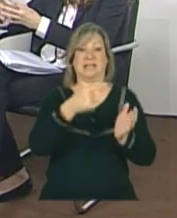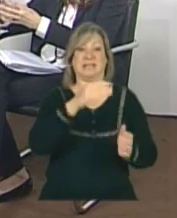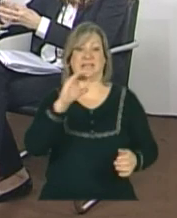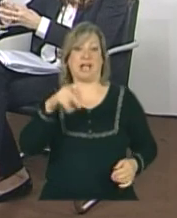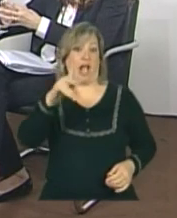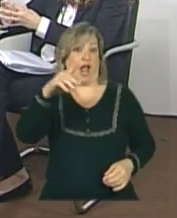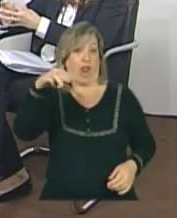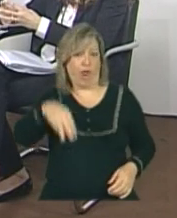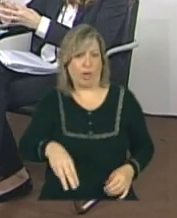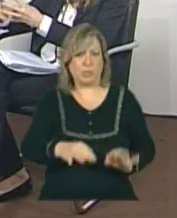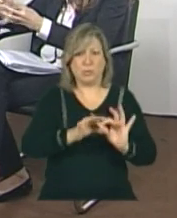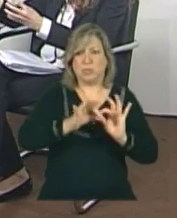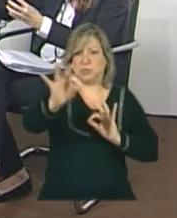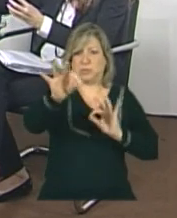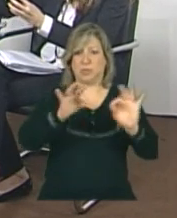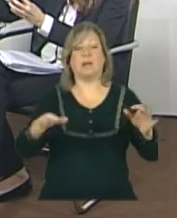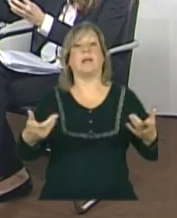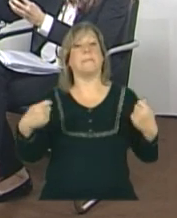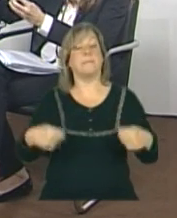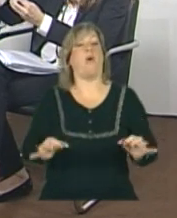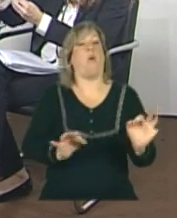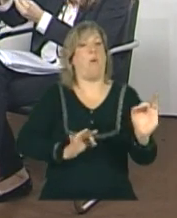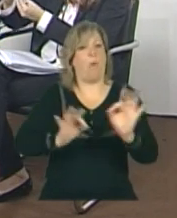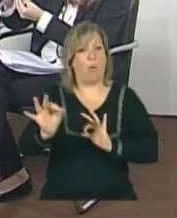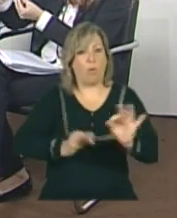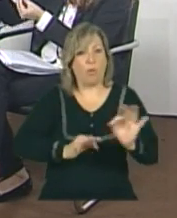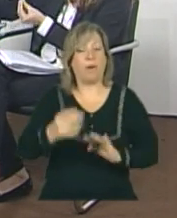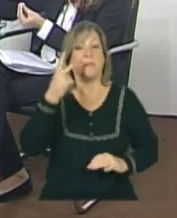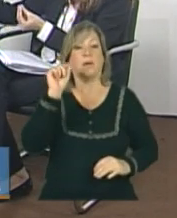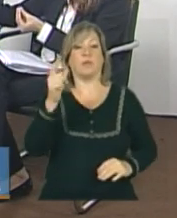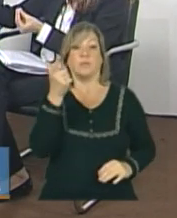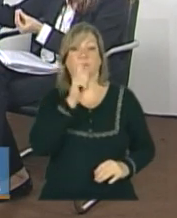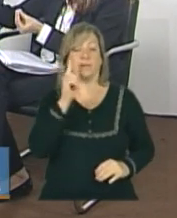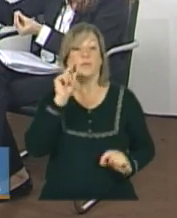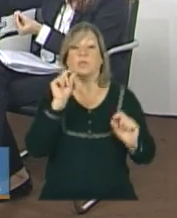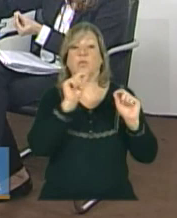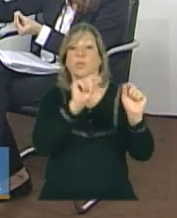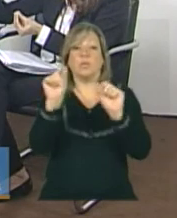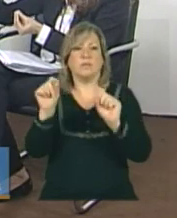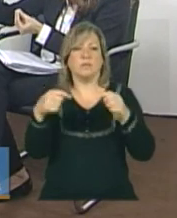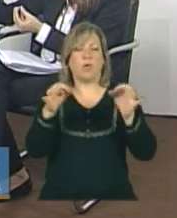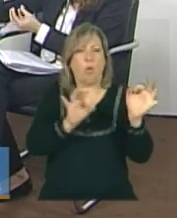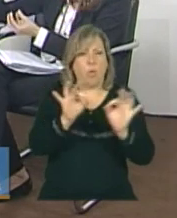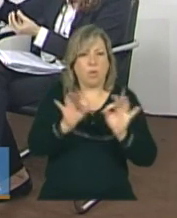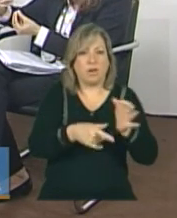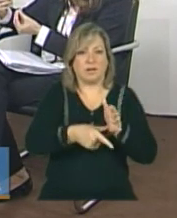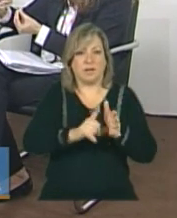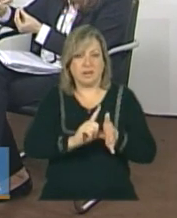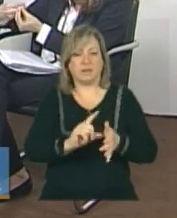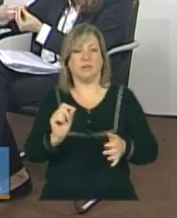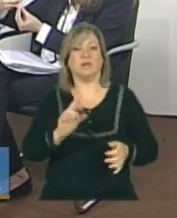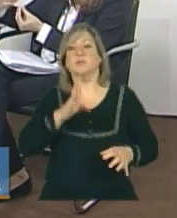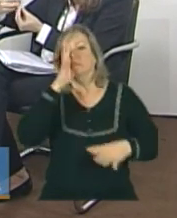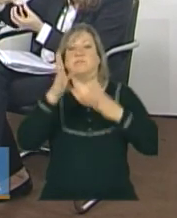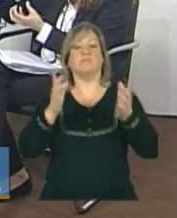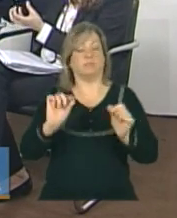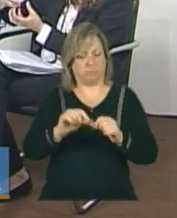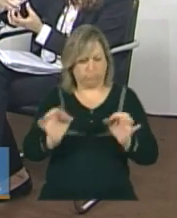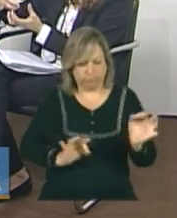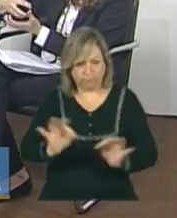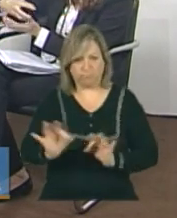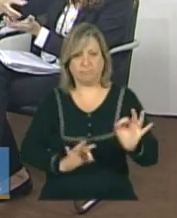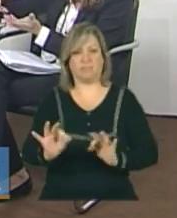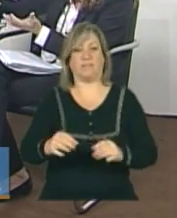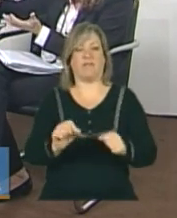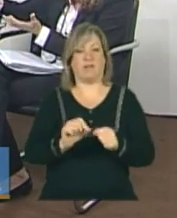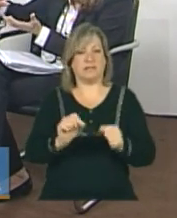quadrados, ela tem que se organizar para que a demanda seja organizada e não demanda espontânea para essa equipe. Então,